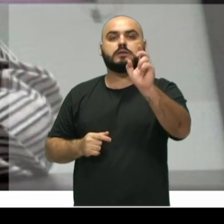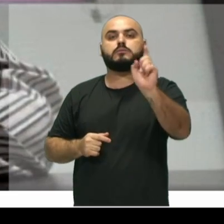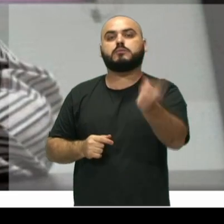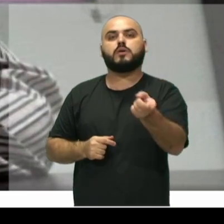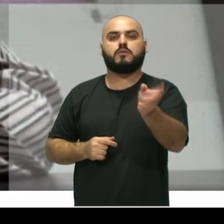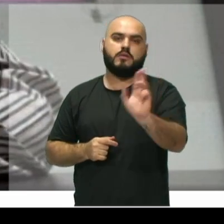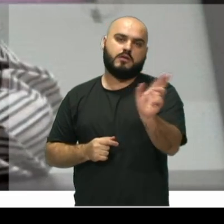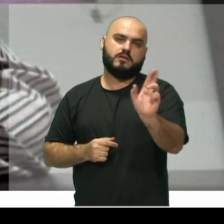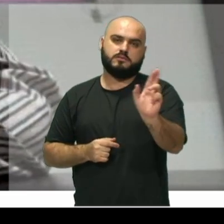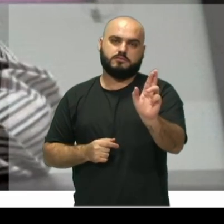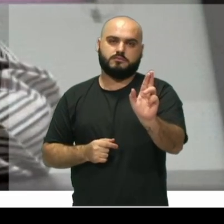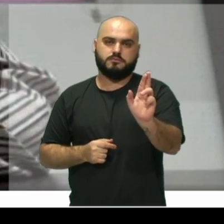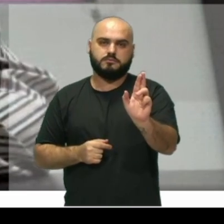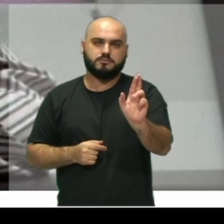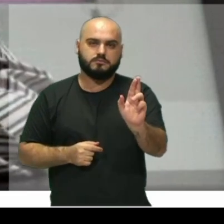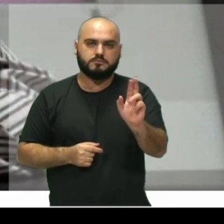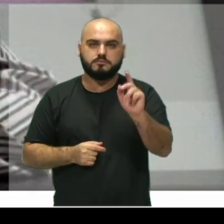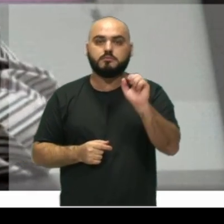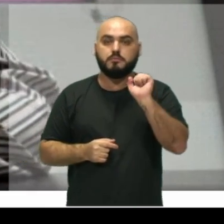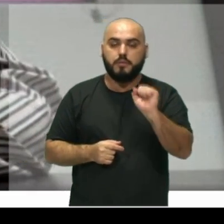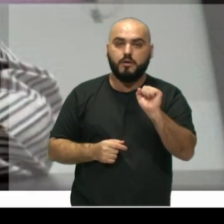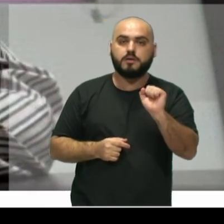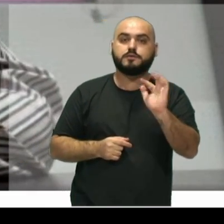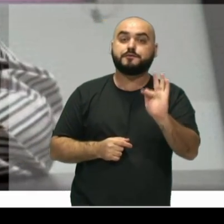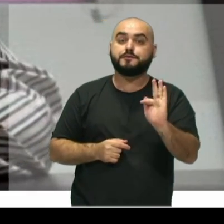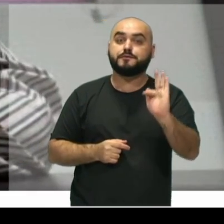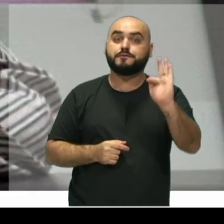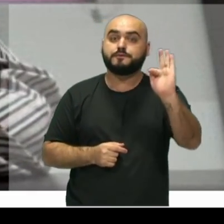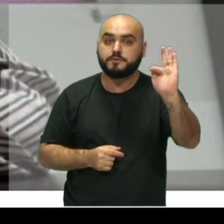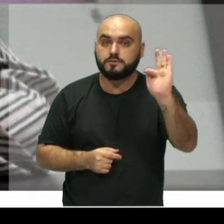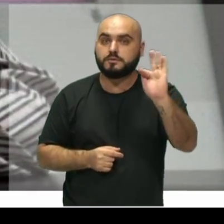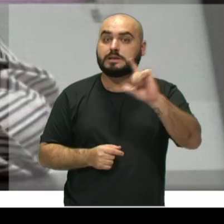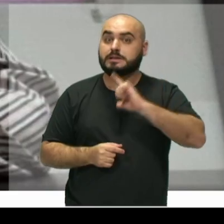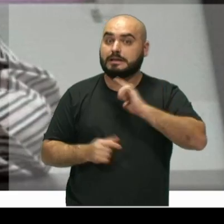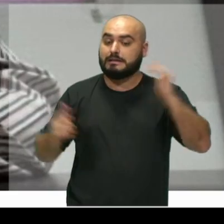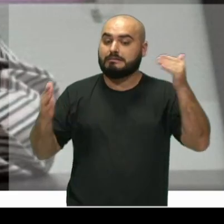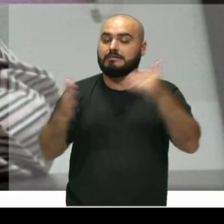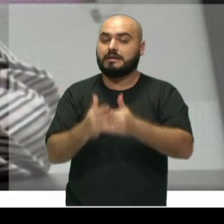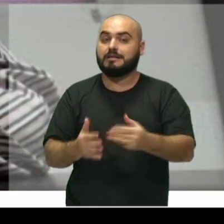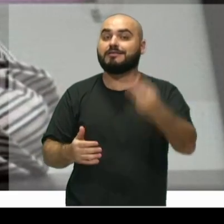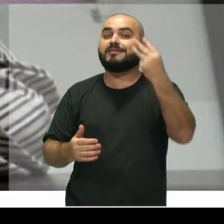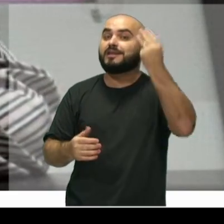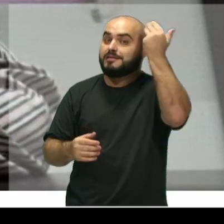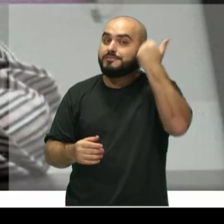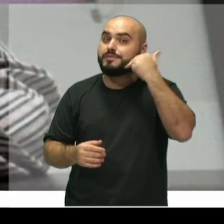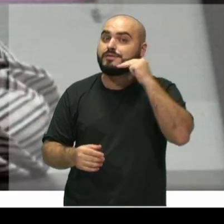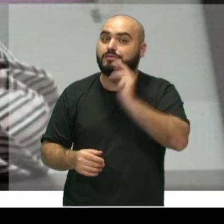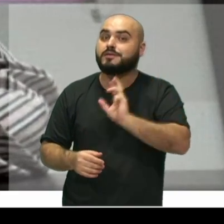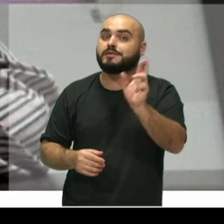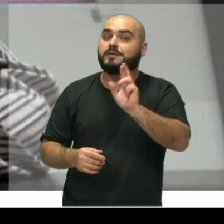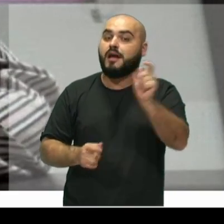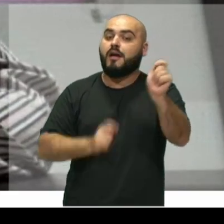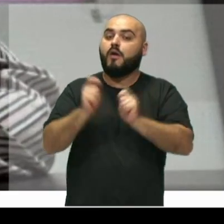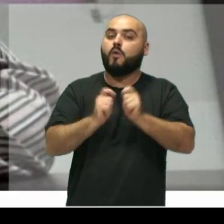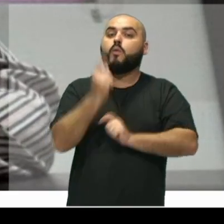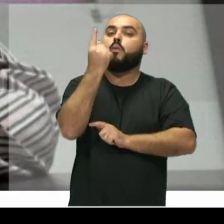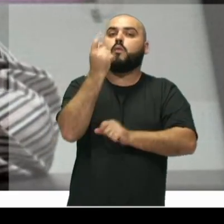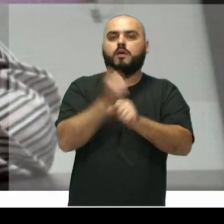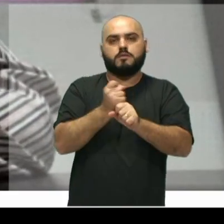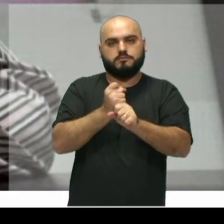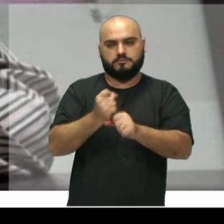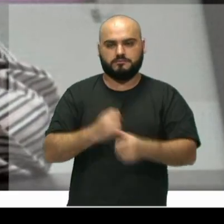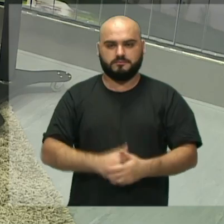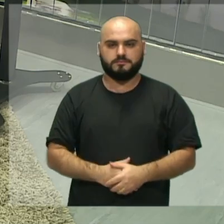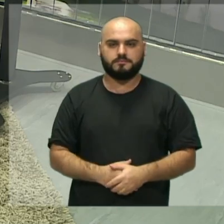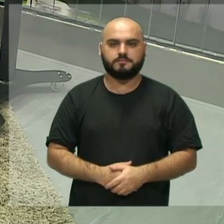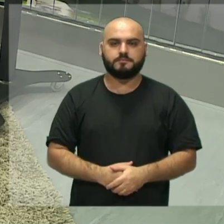o tempo vai mostrar, pode chegar a 3 milhões de economia por ano com essa solução simples, barata e eficiente.